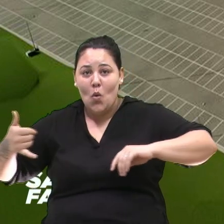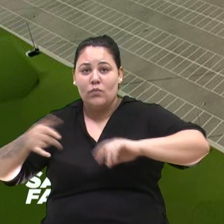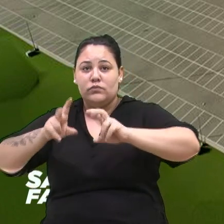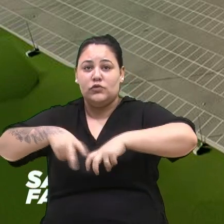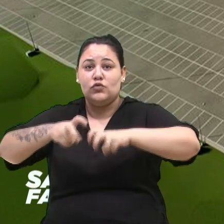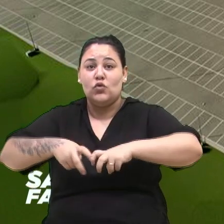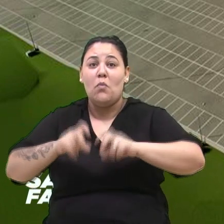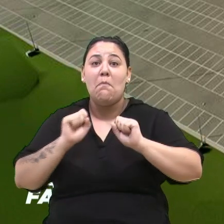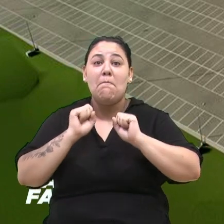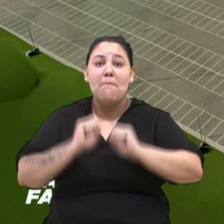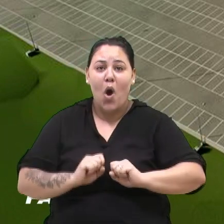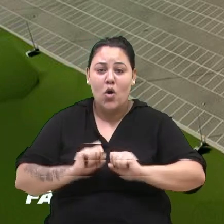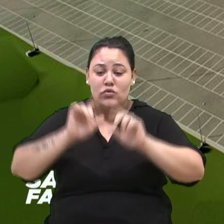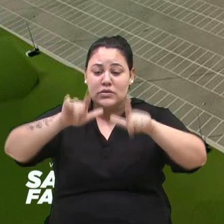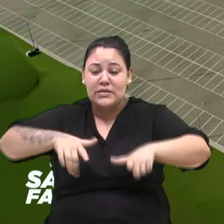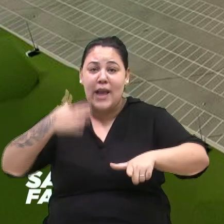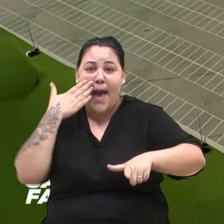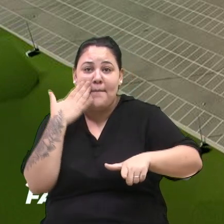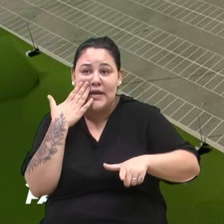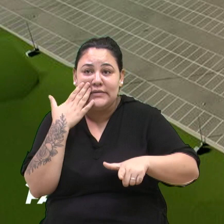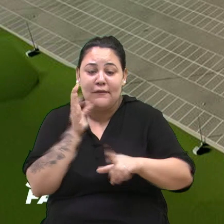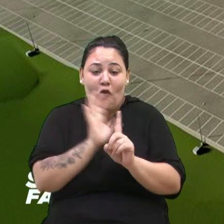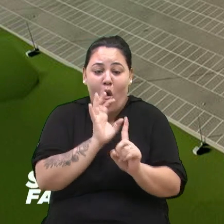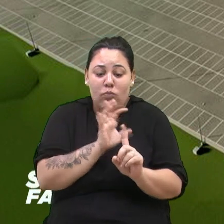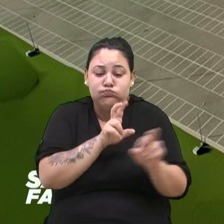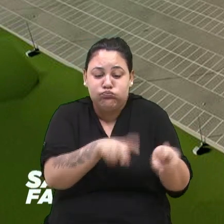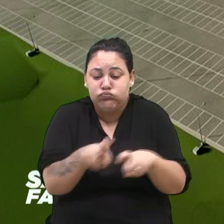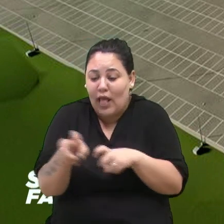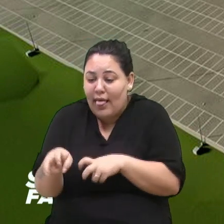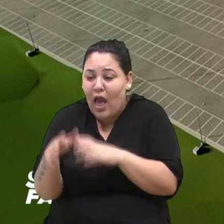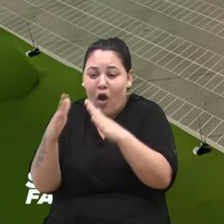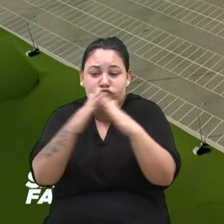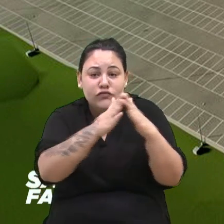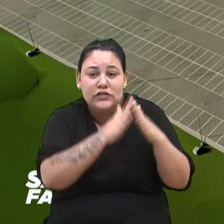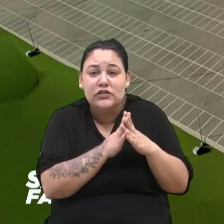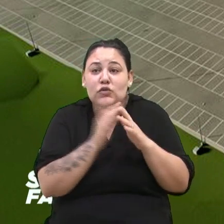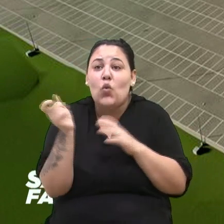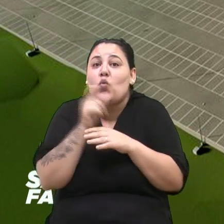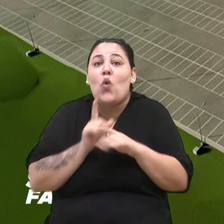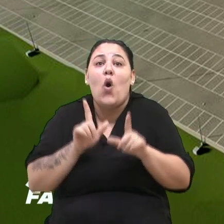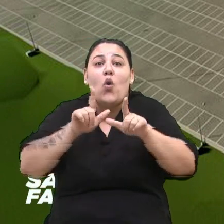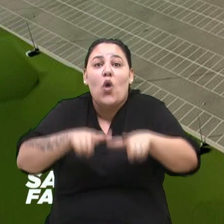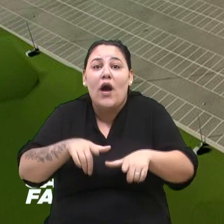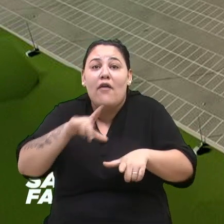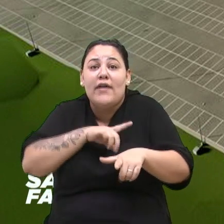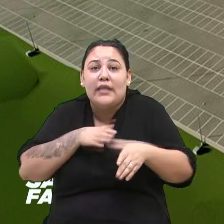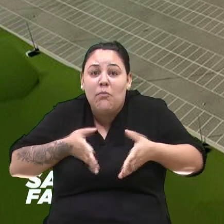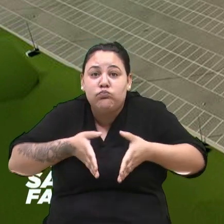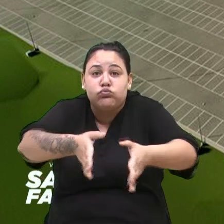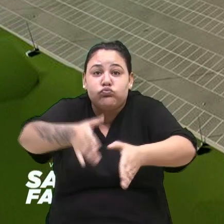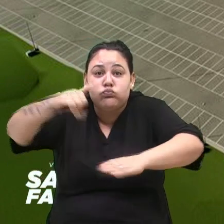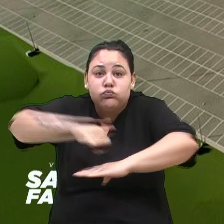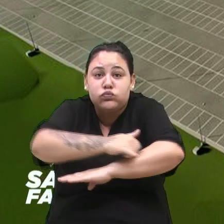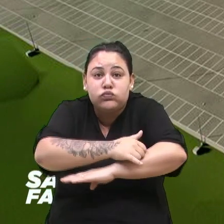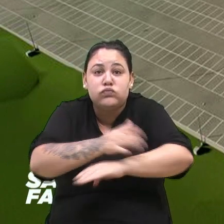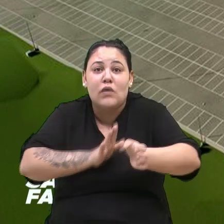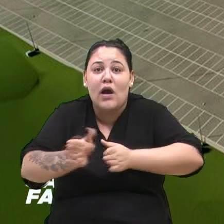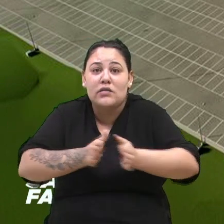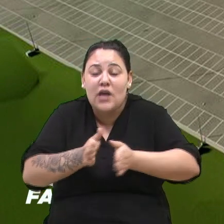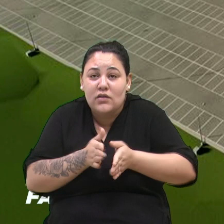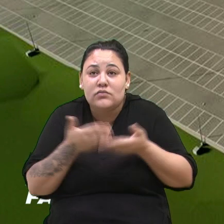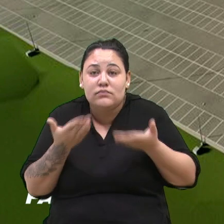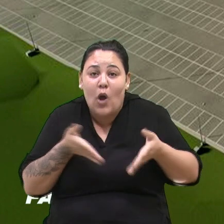saber se vai ser na terra deles, se vai ser na terra do vizinho, aonde é que vai passar essa rodovia que vai acessar o